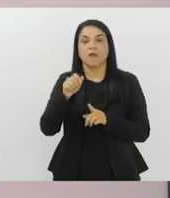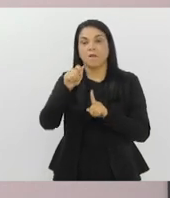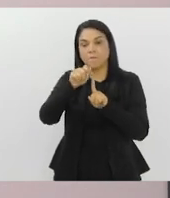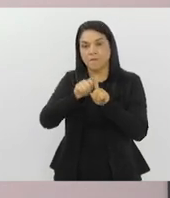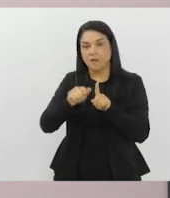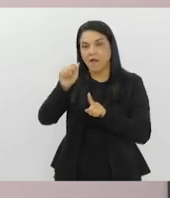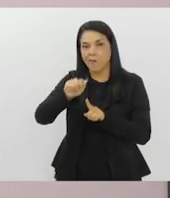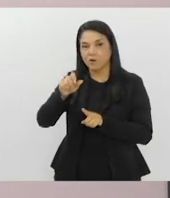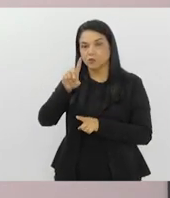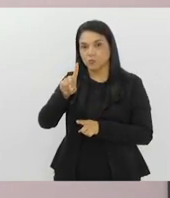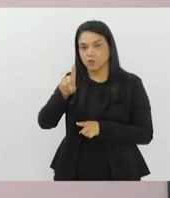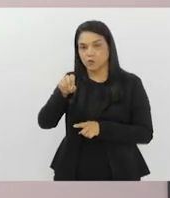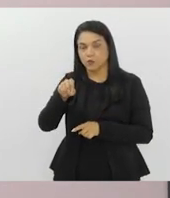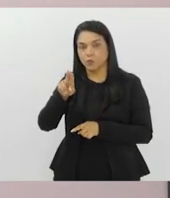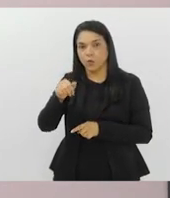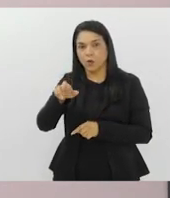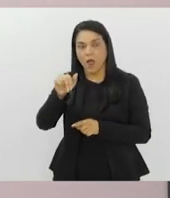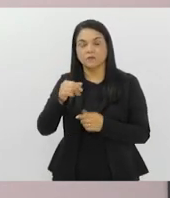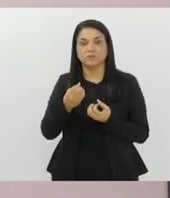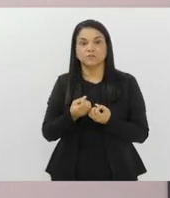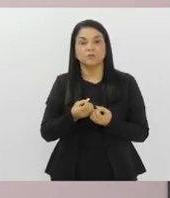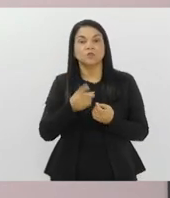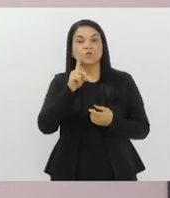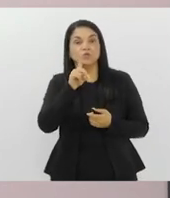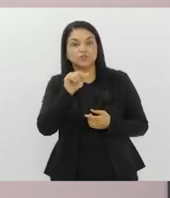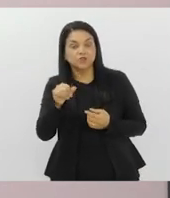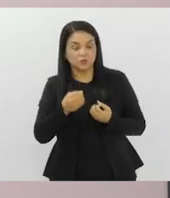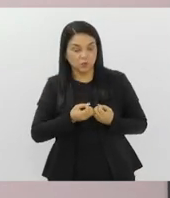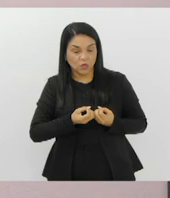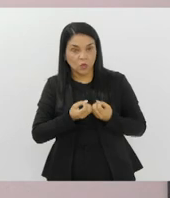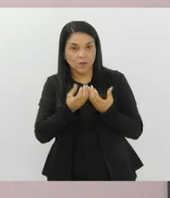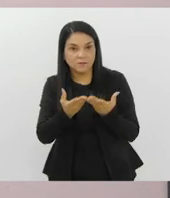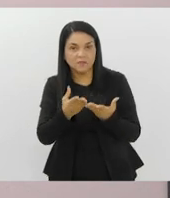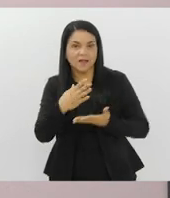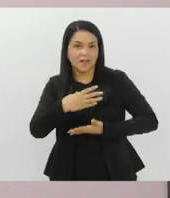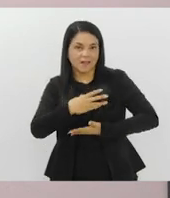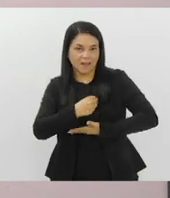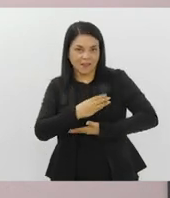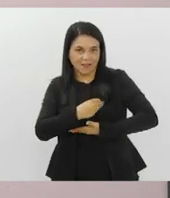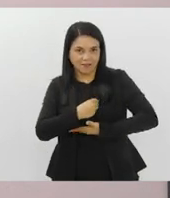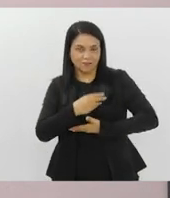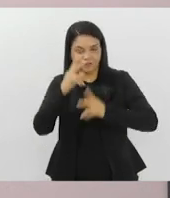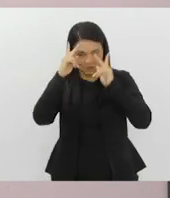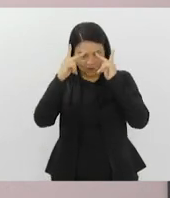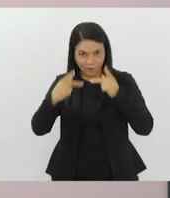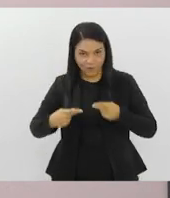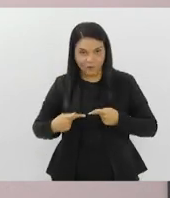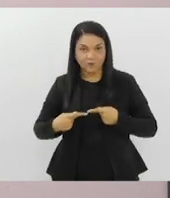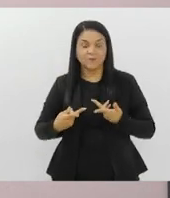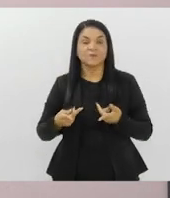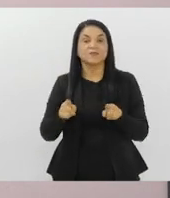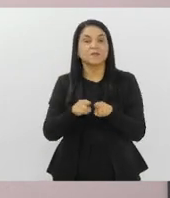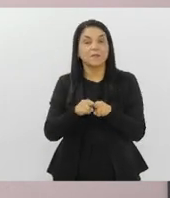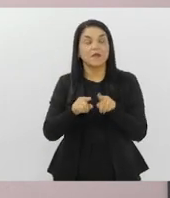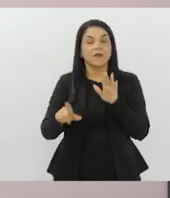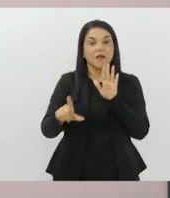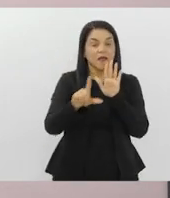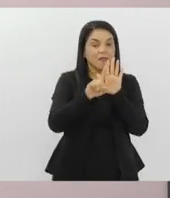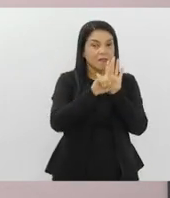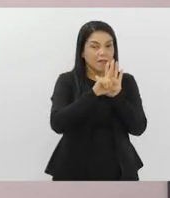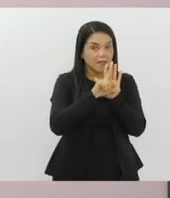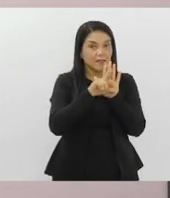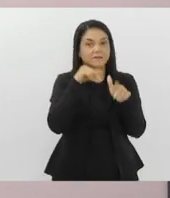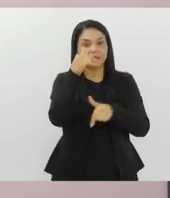Dia de Doação de Leite Humano, que a gente chama de promoção do aleitamento. Uma outra engrenagem são as leis trabalhistas,